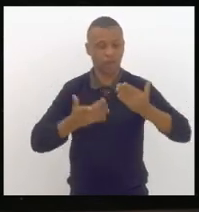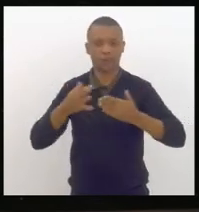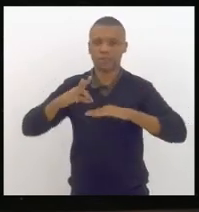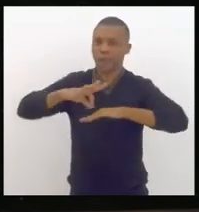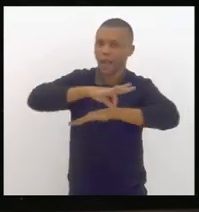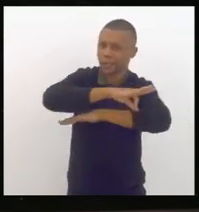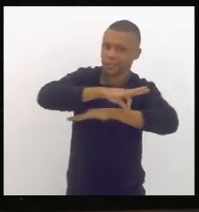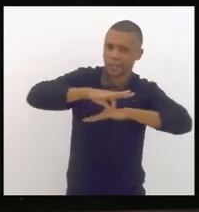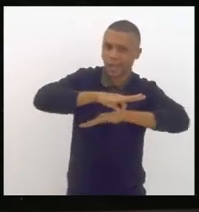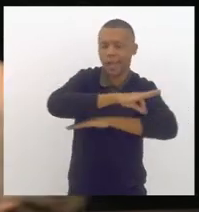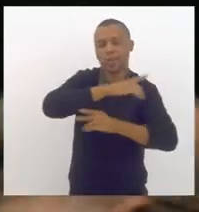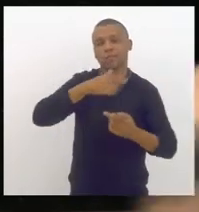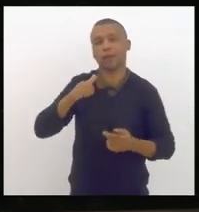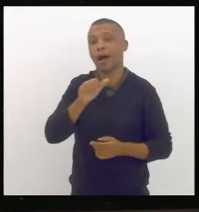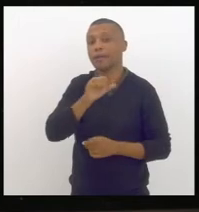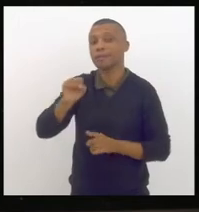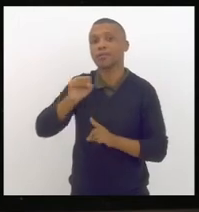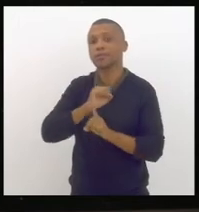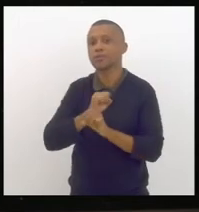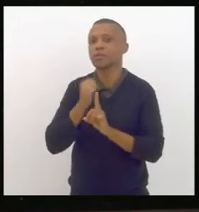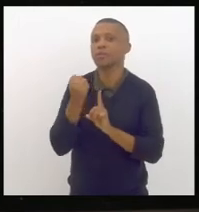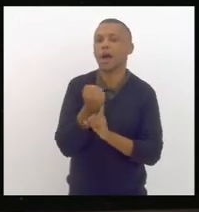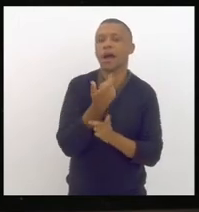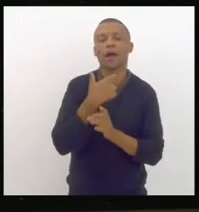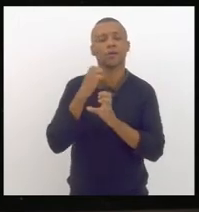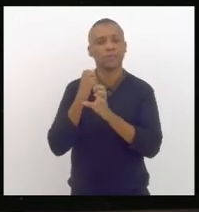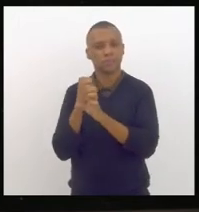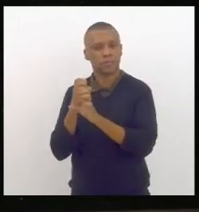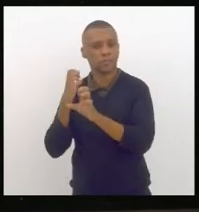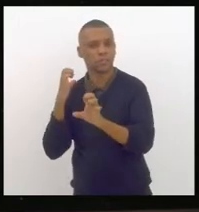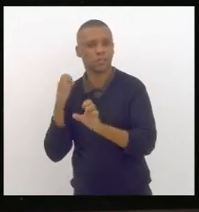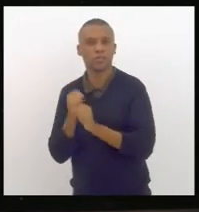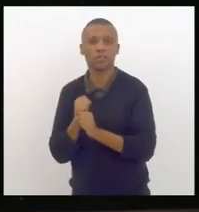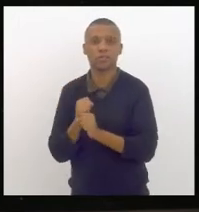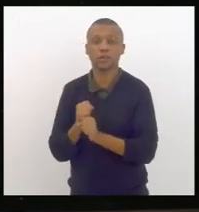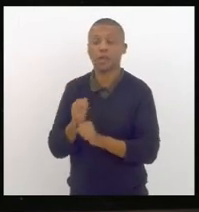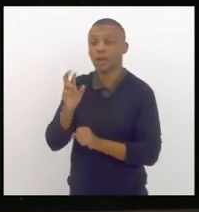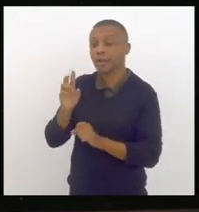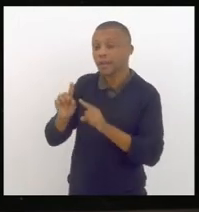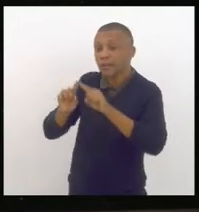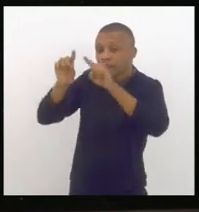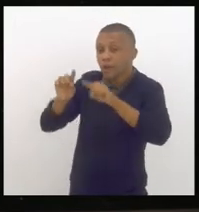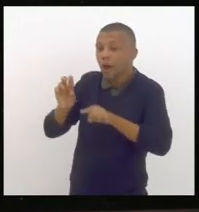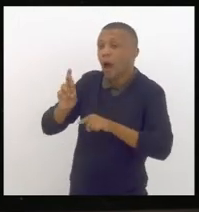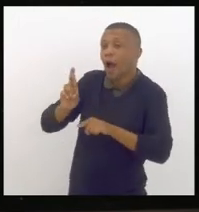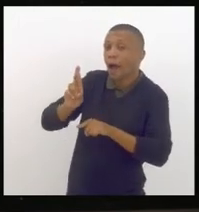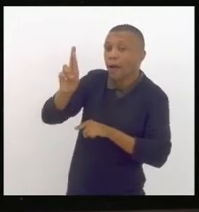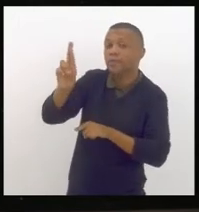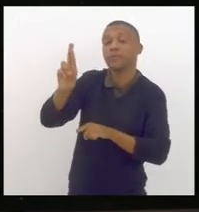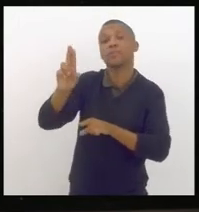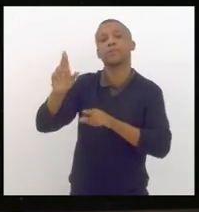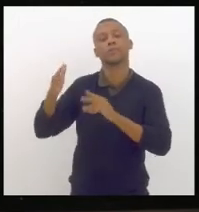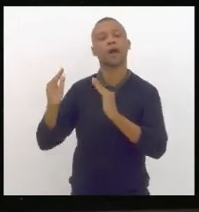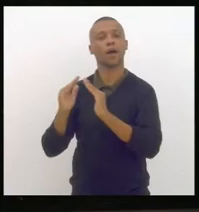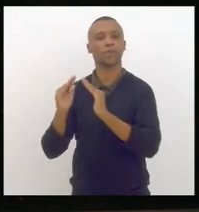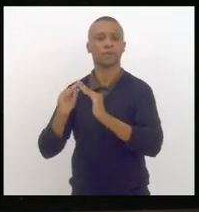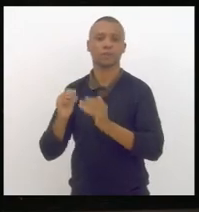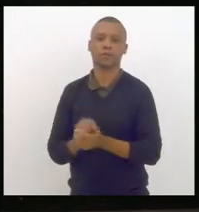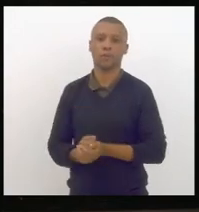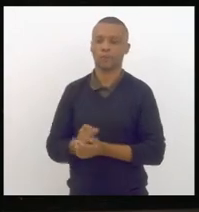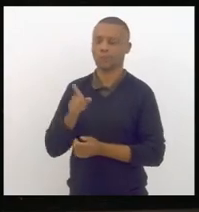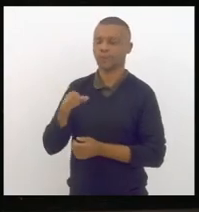assistentes sociais, ou engenheiros, e agentes de habitação. Isso é fundamental para garantir a